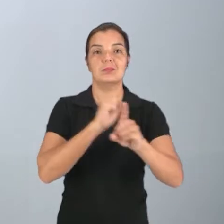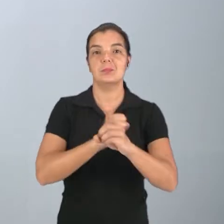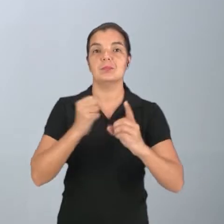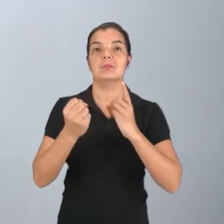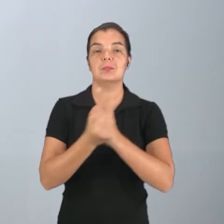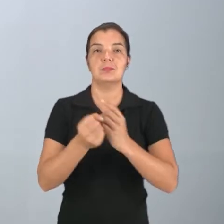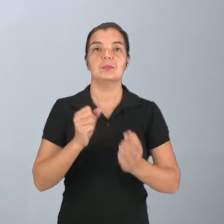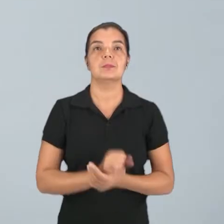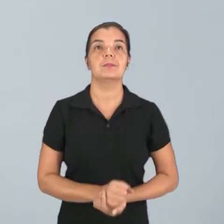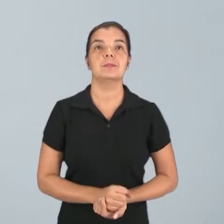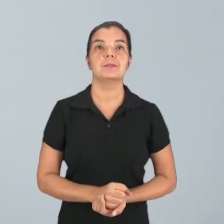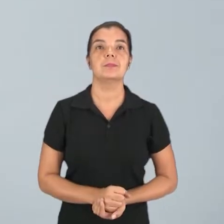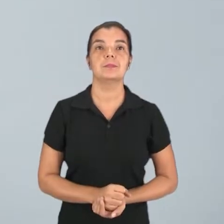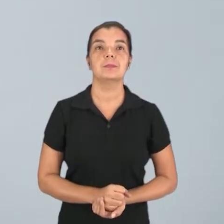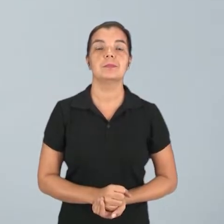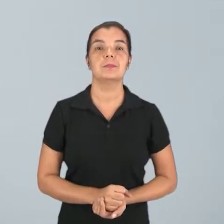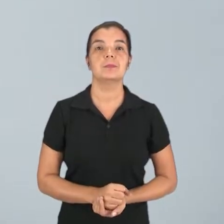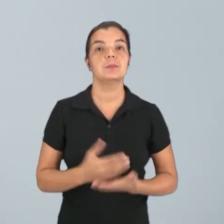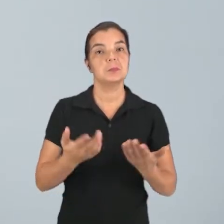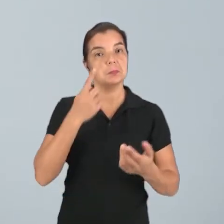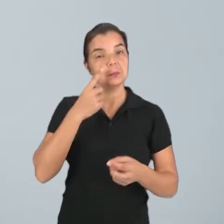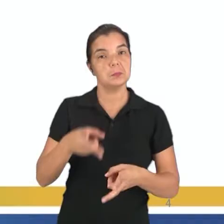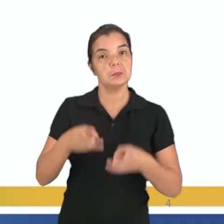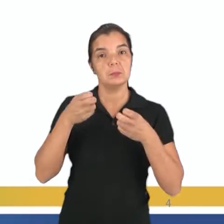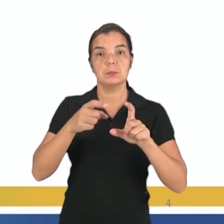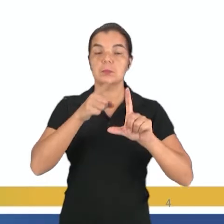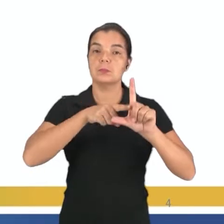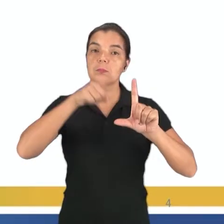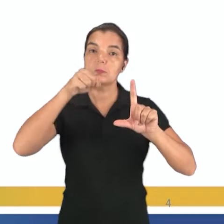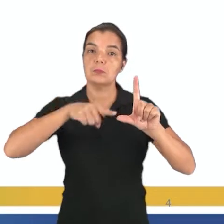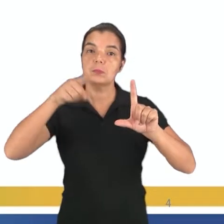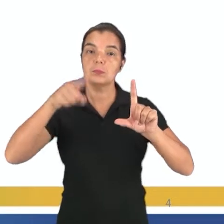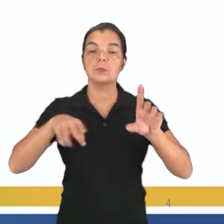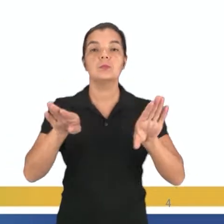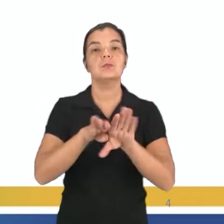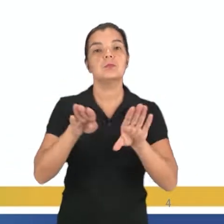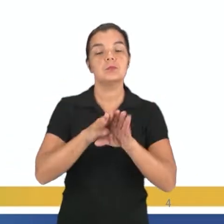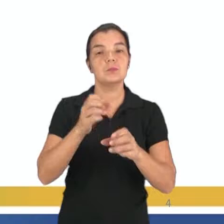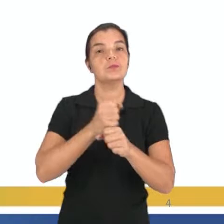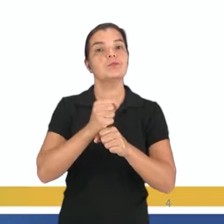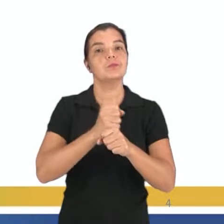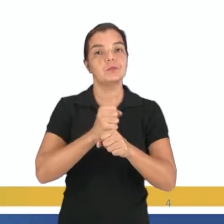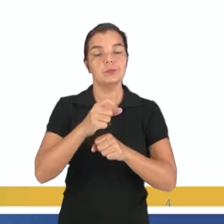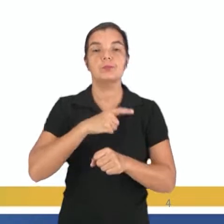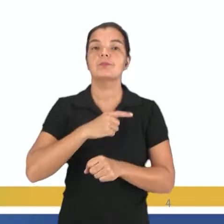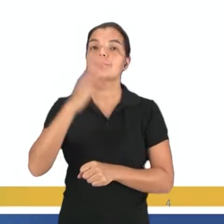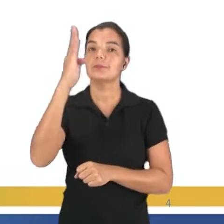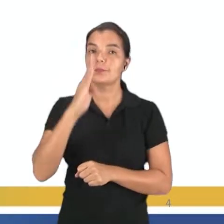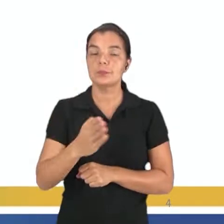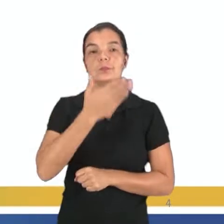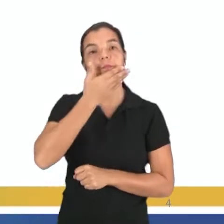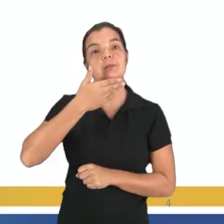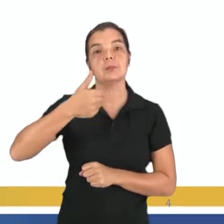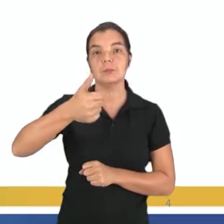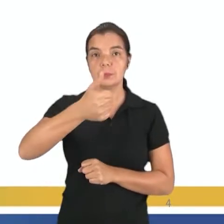sociais. Então, percebemos no gráfico que, nos últimos anos, realmente, o Brasil tem melhorado,